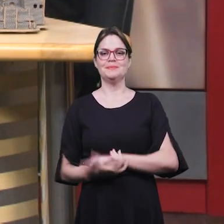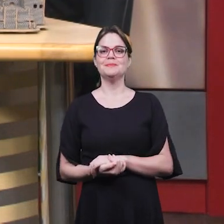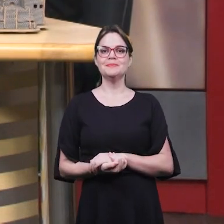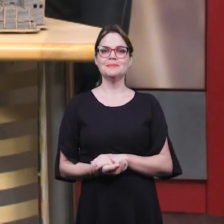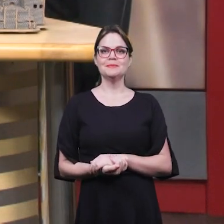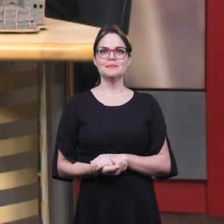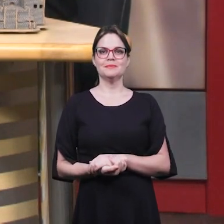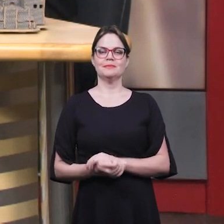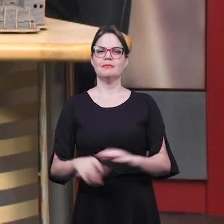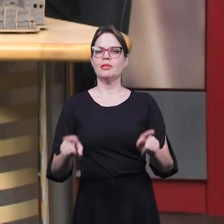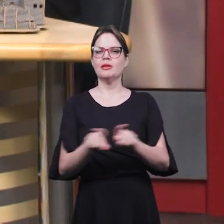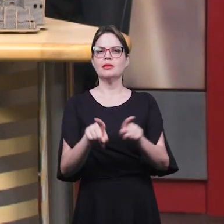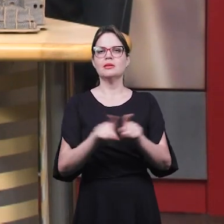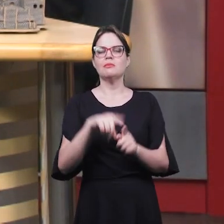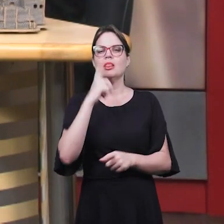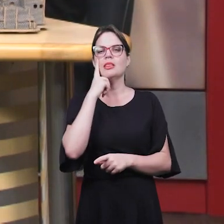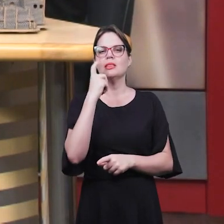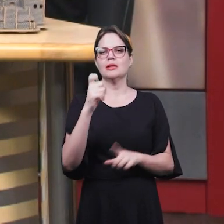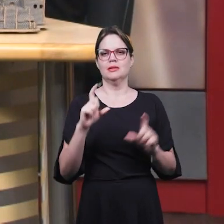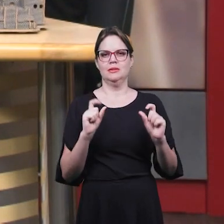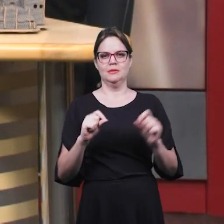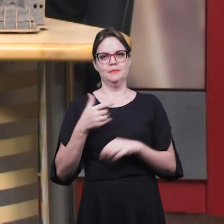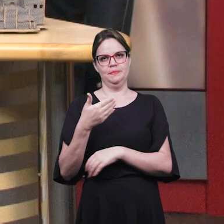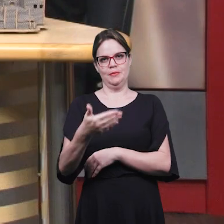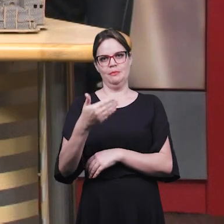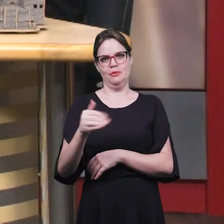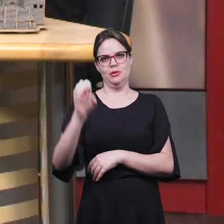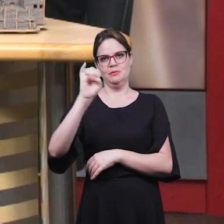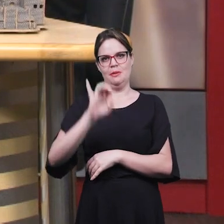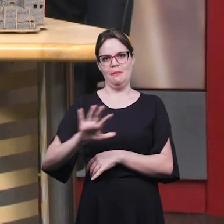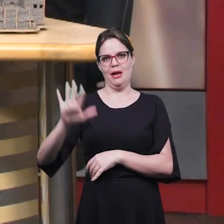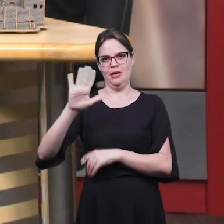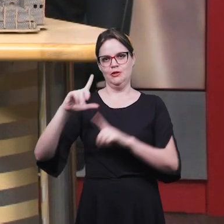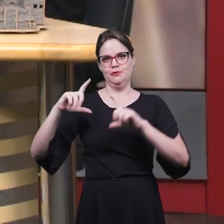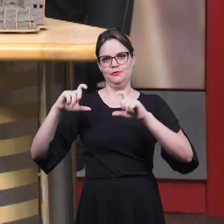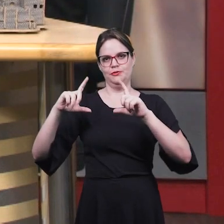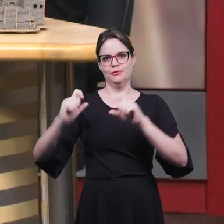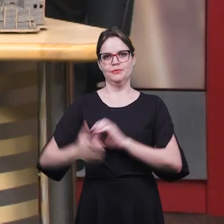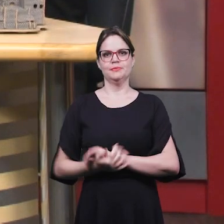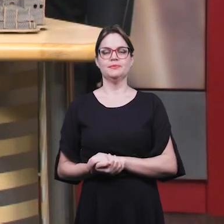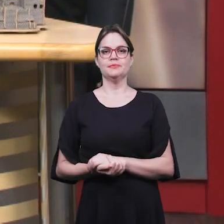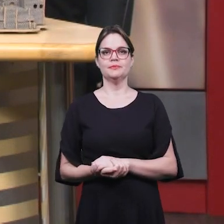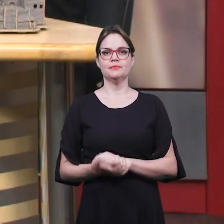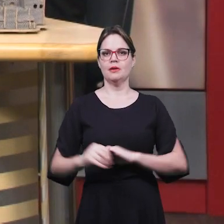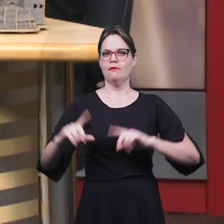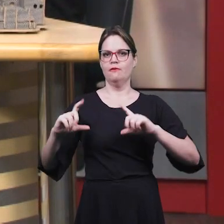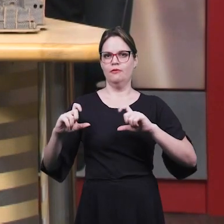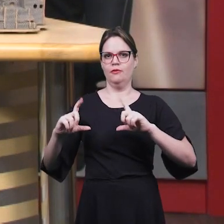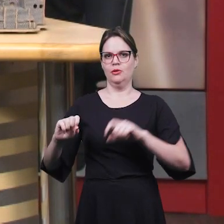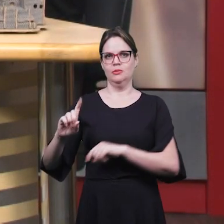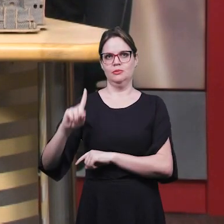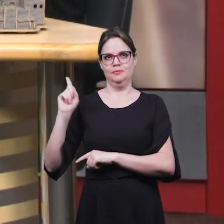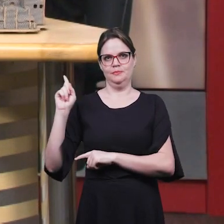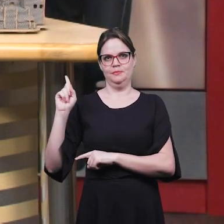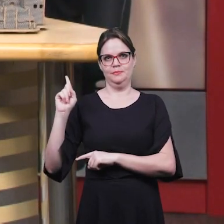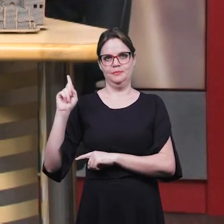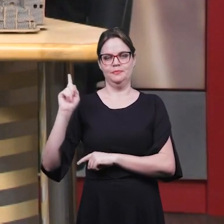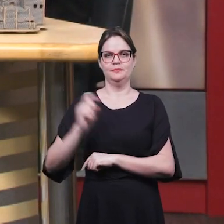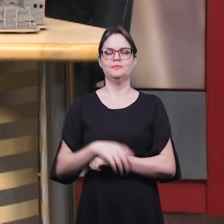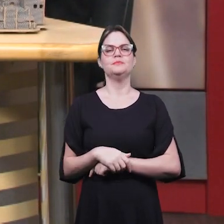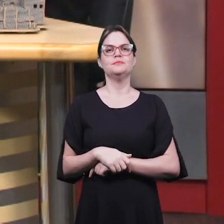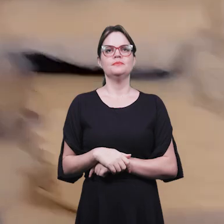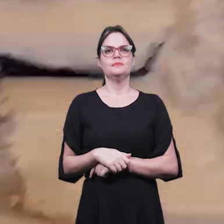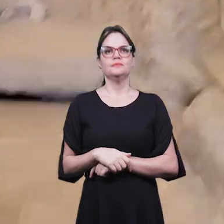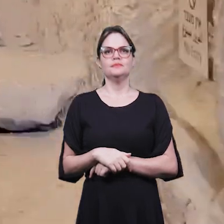interessante que nós vamos ver na próxima figura, essa figura agora, essa figura aqui